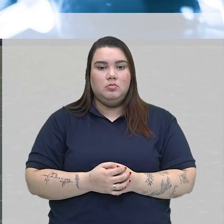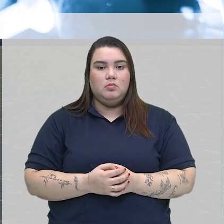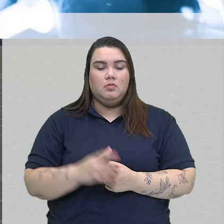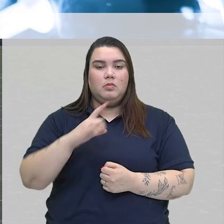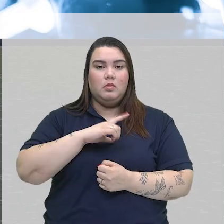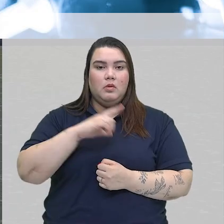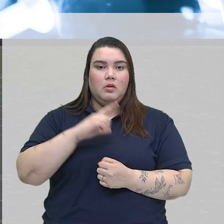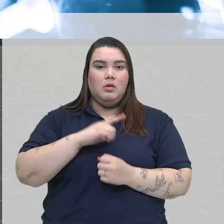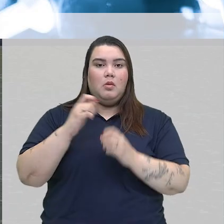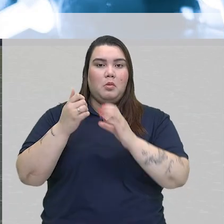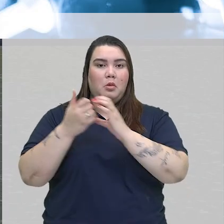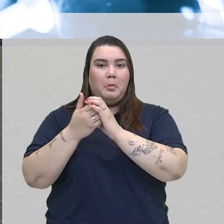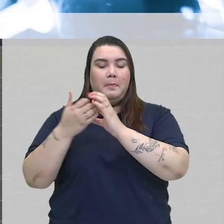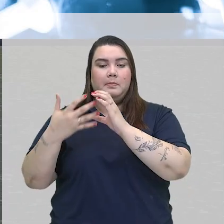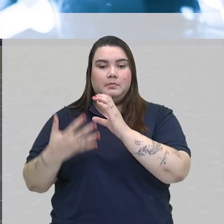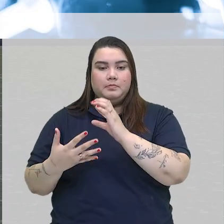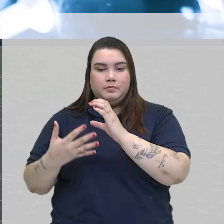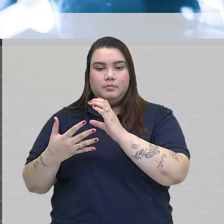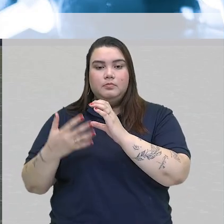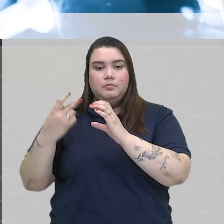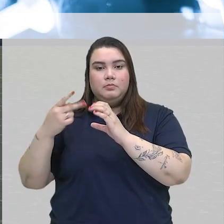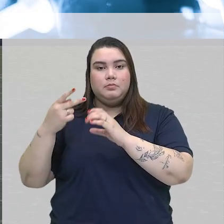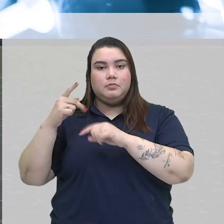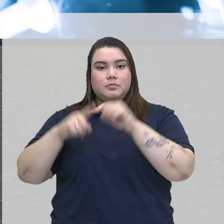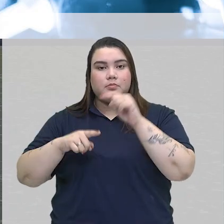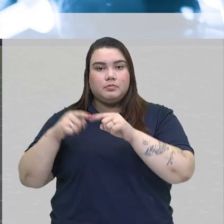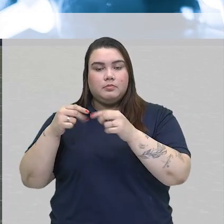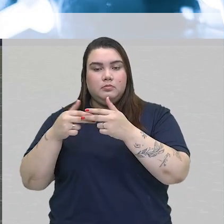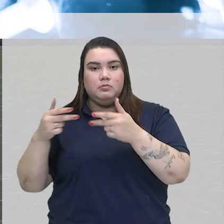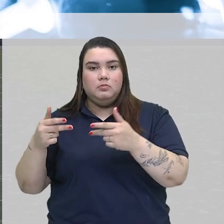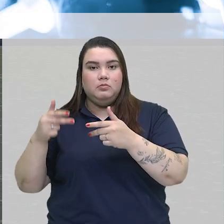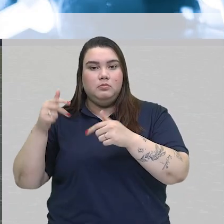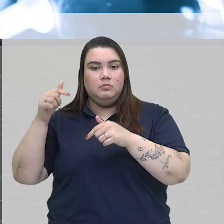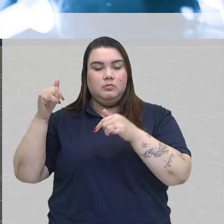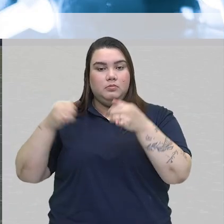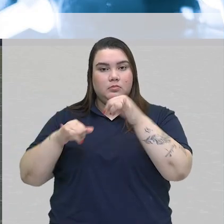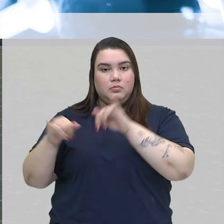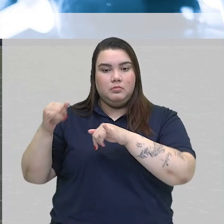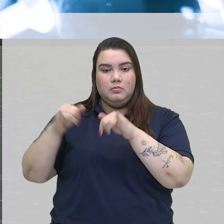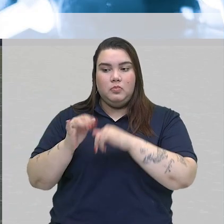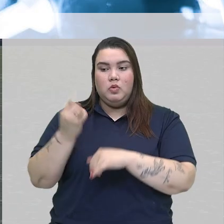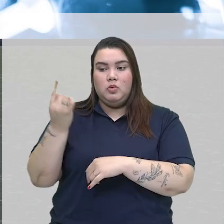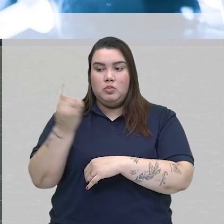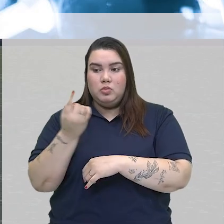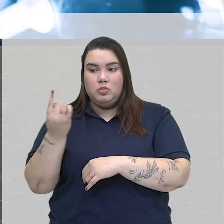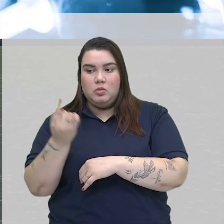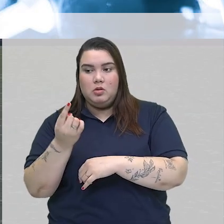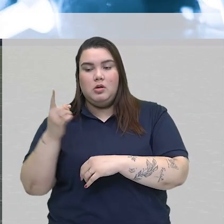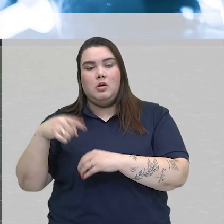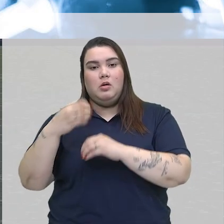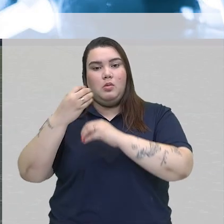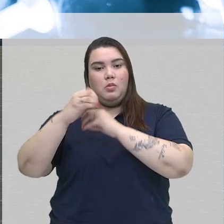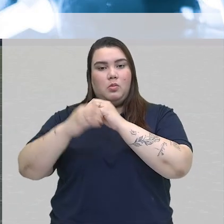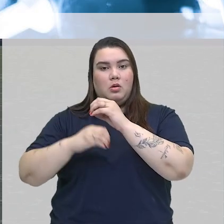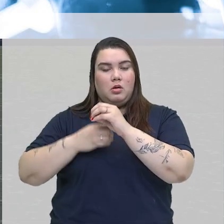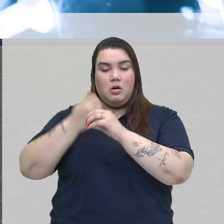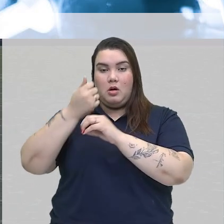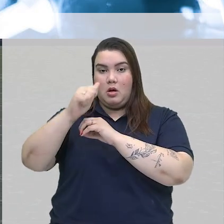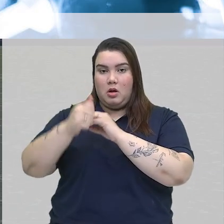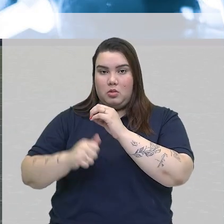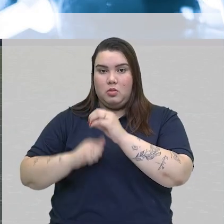tem um elemento químico, certo? Quando ele está sozinho, ele é um átomo de um elemento químico,